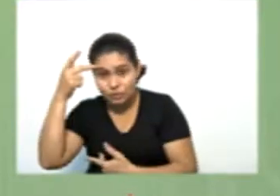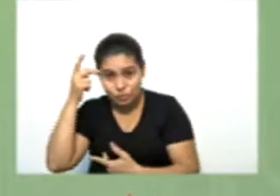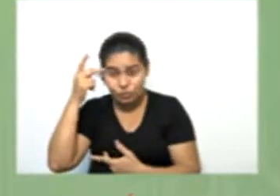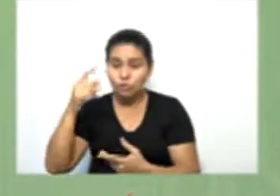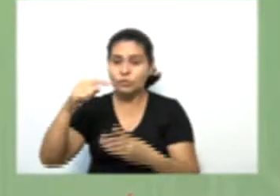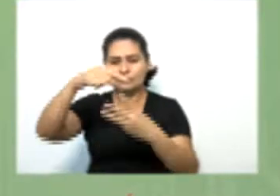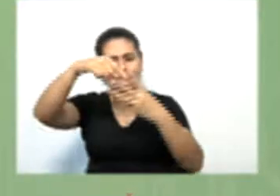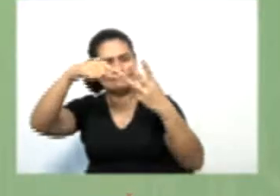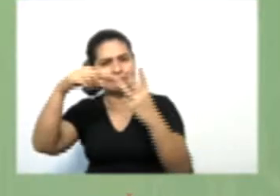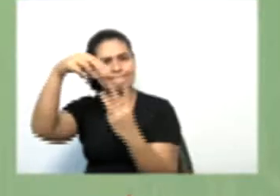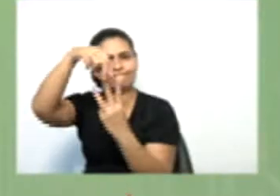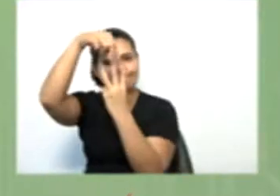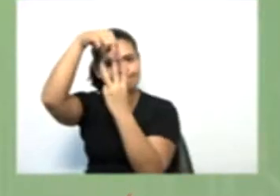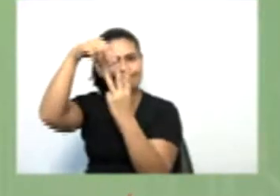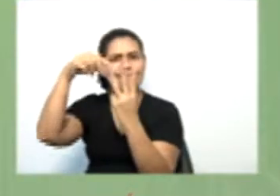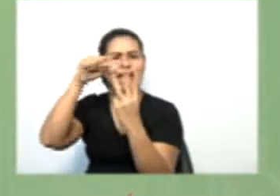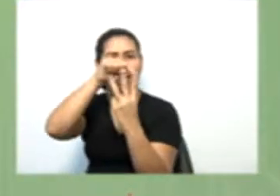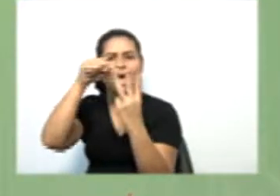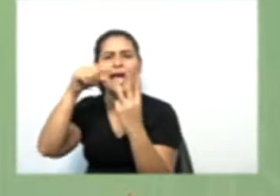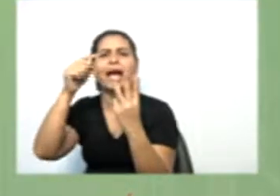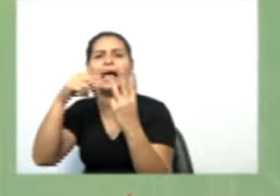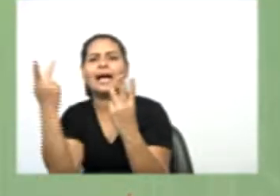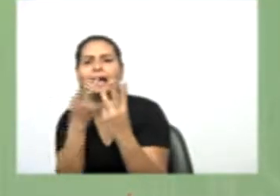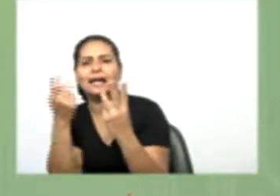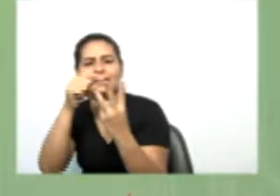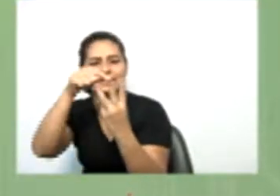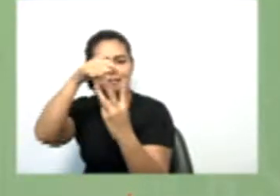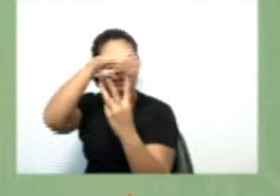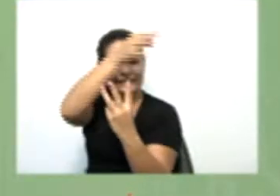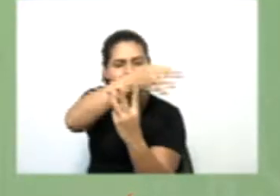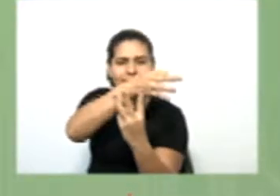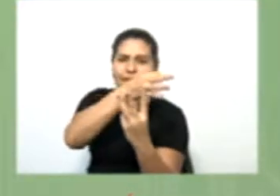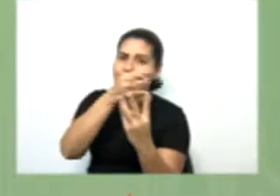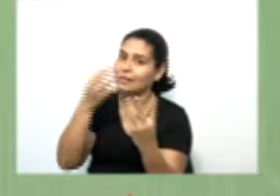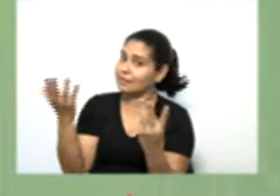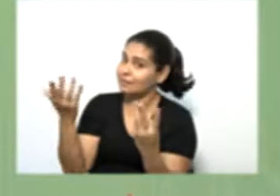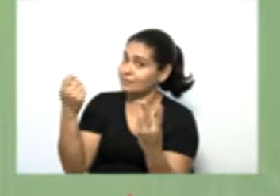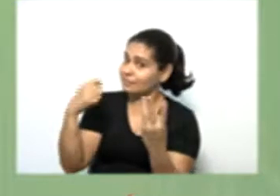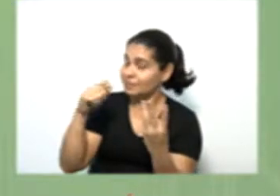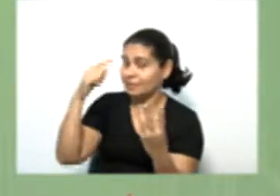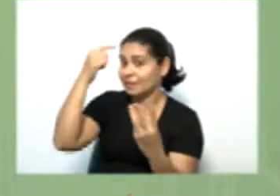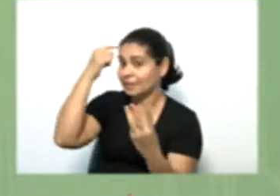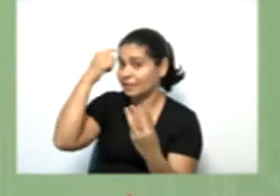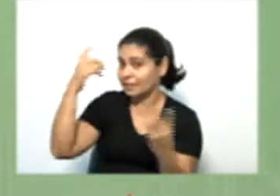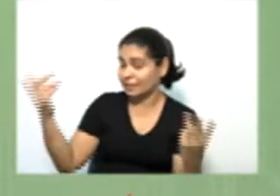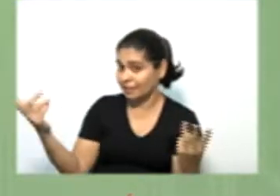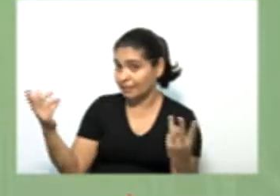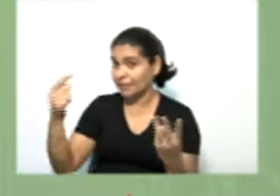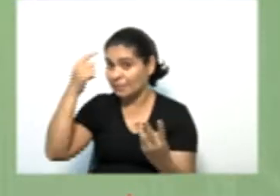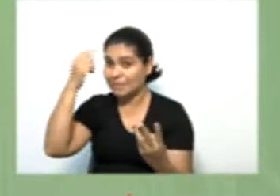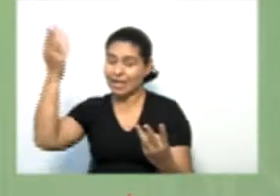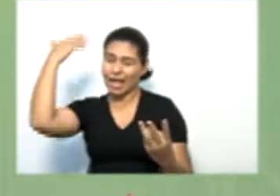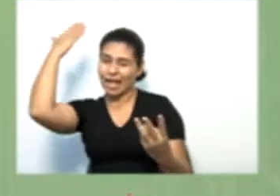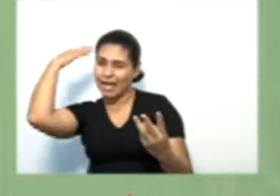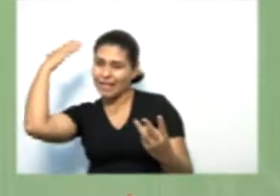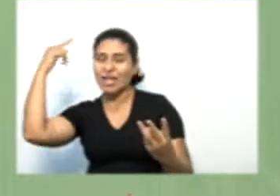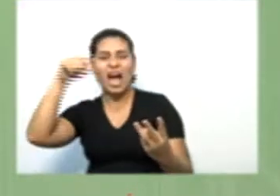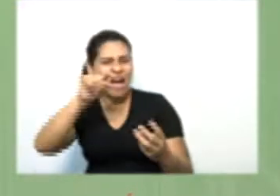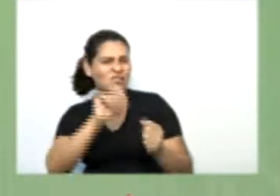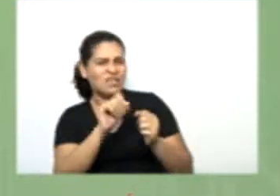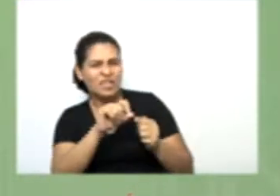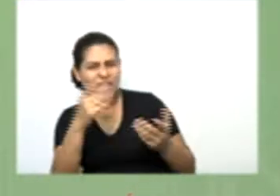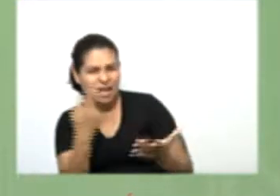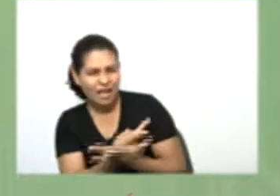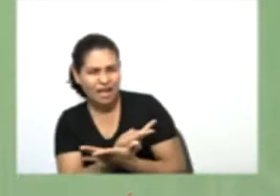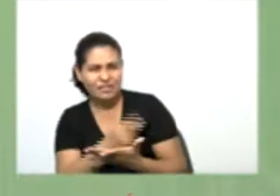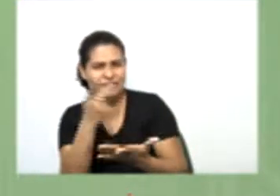vai decidir quem está certo ou quem está errado. Vão focalizar sempre no passado. Ah, você fez isso, ah,